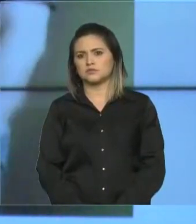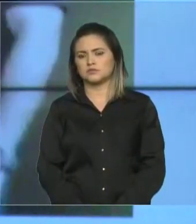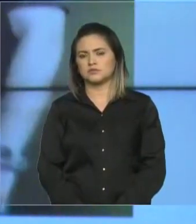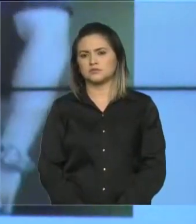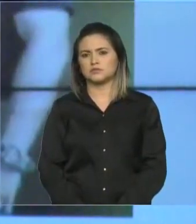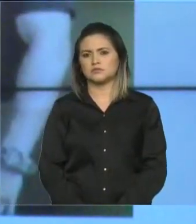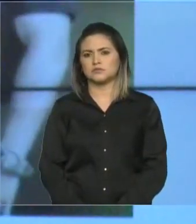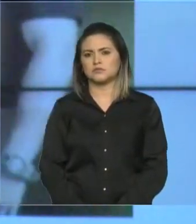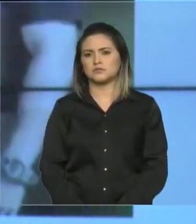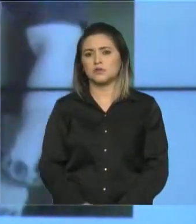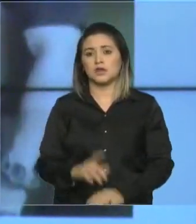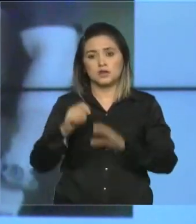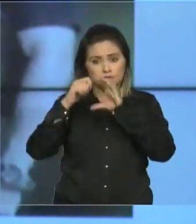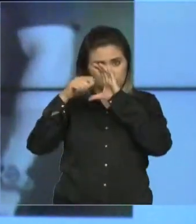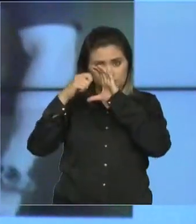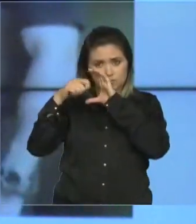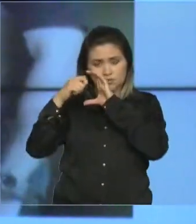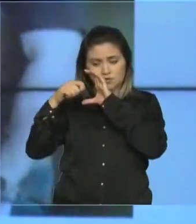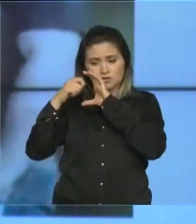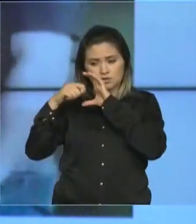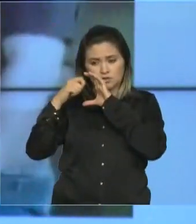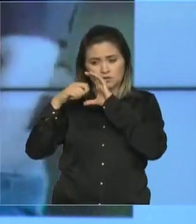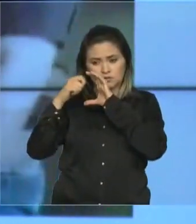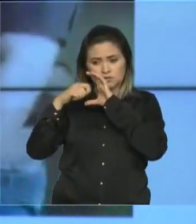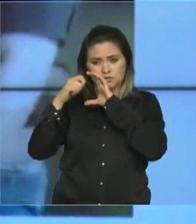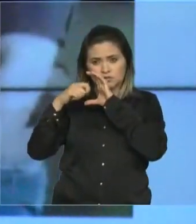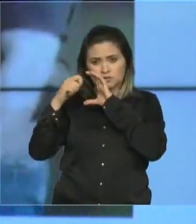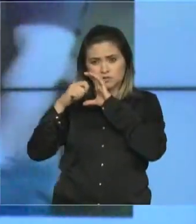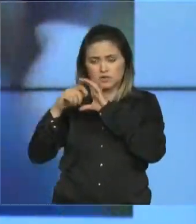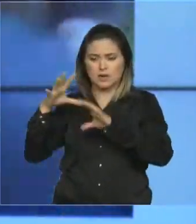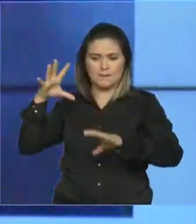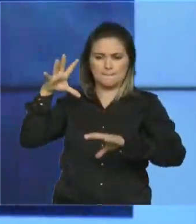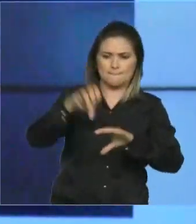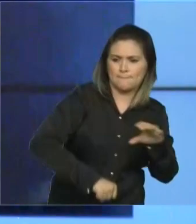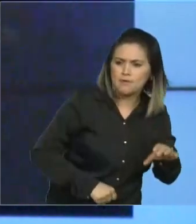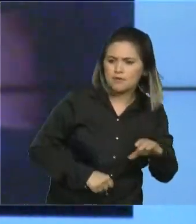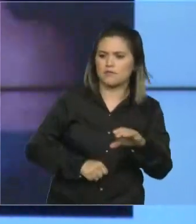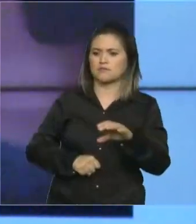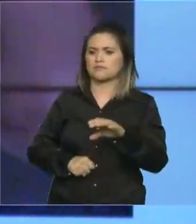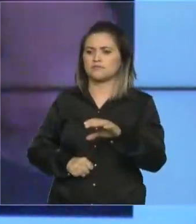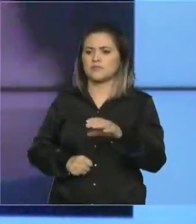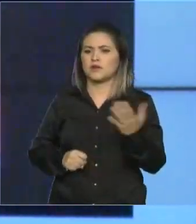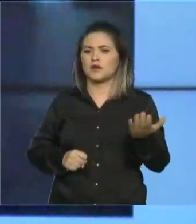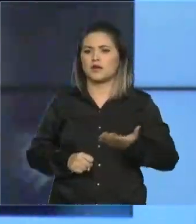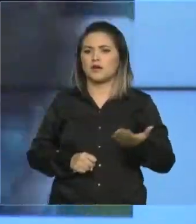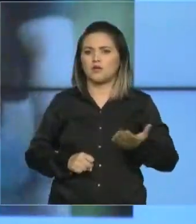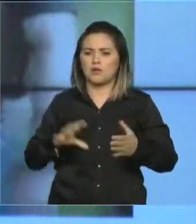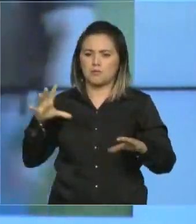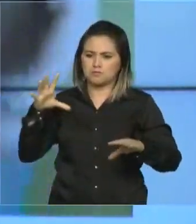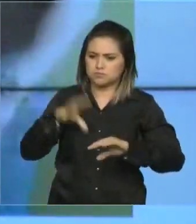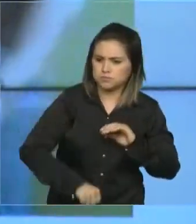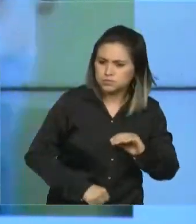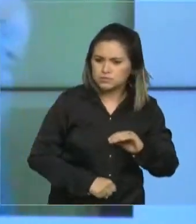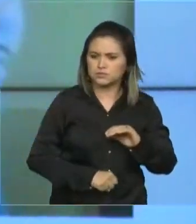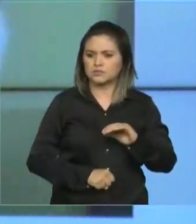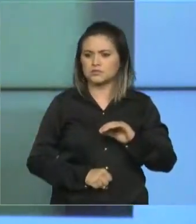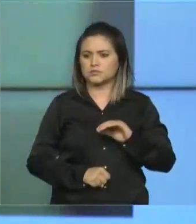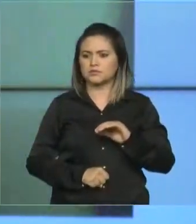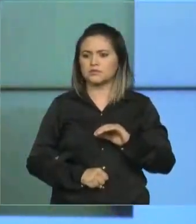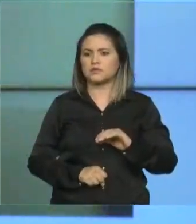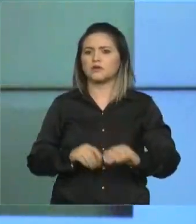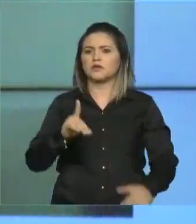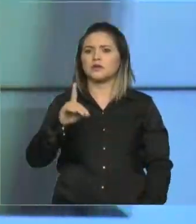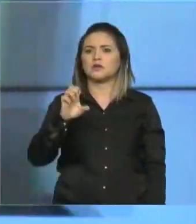filmando o momento da prisão, até para se proteger. E ali tentou pegar o celular novamente. O delegado já foi